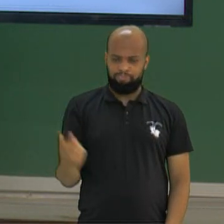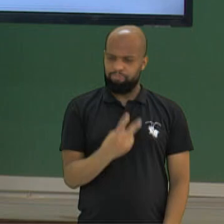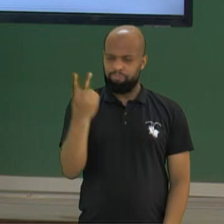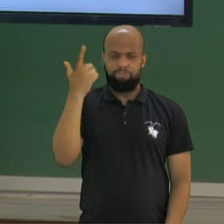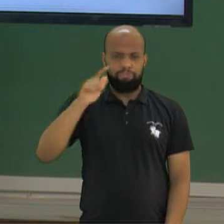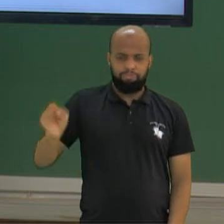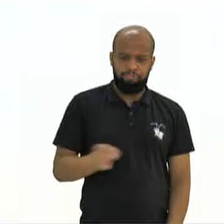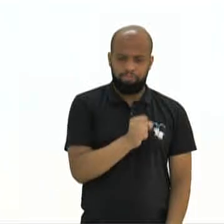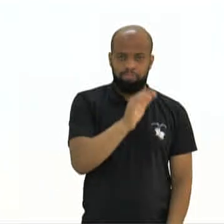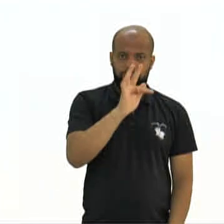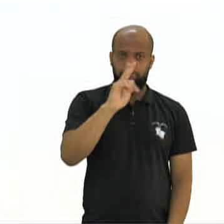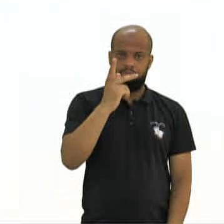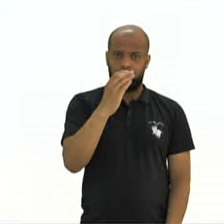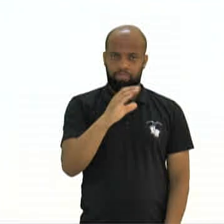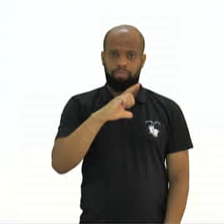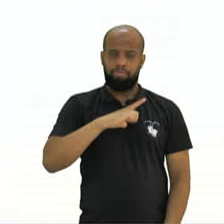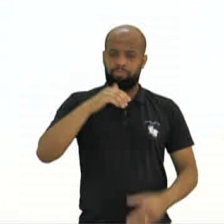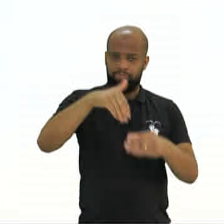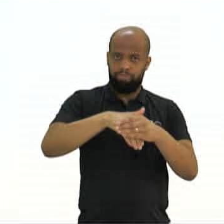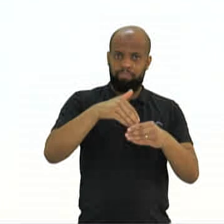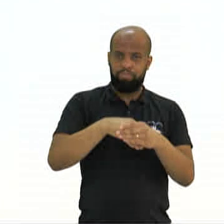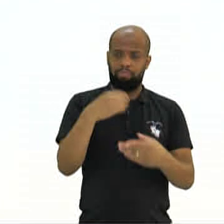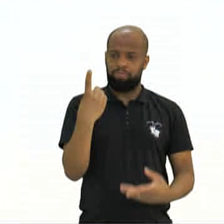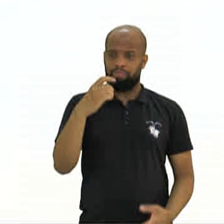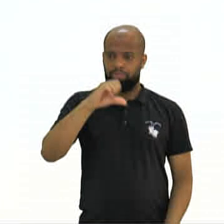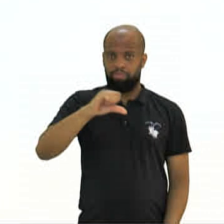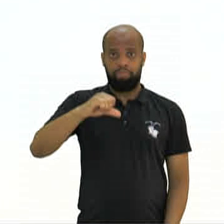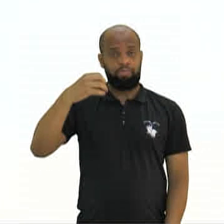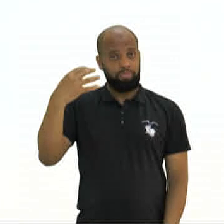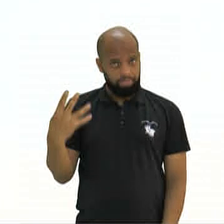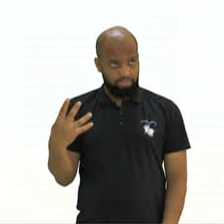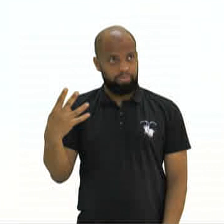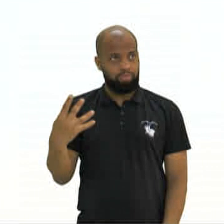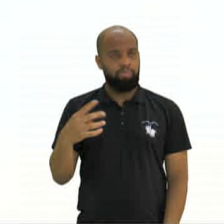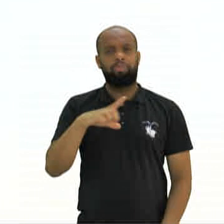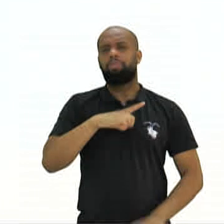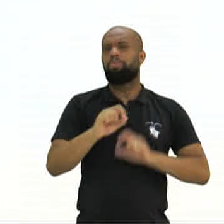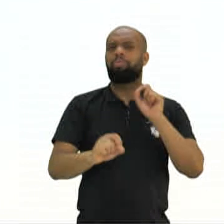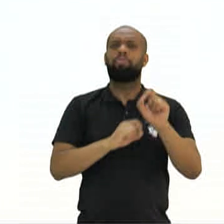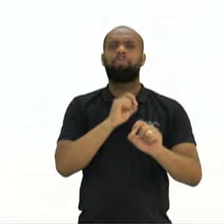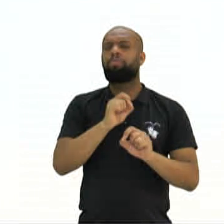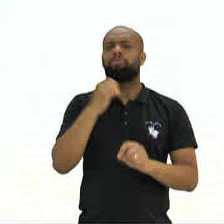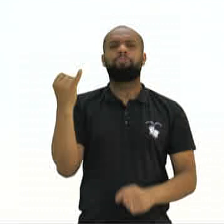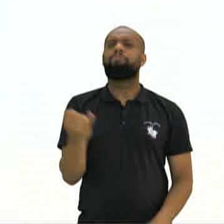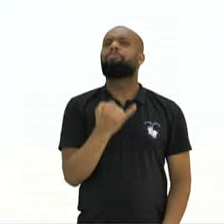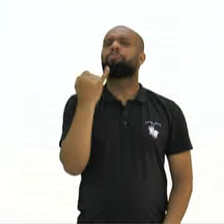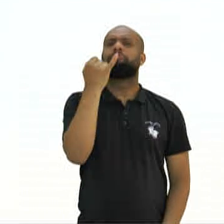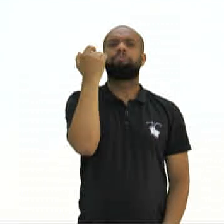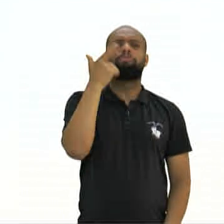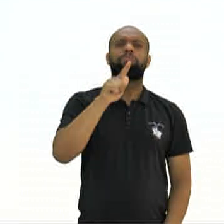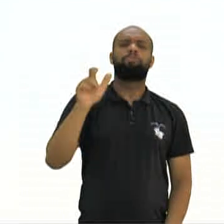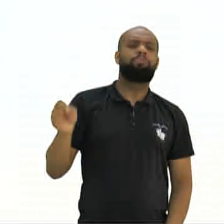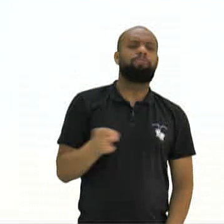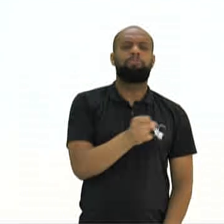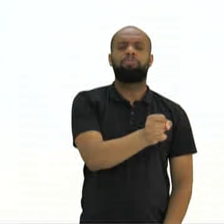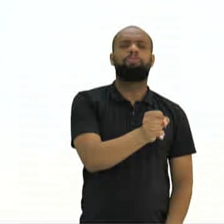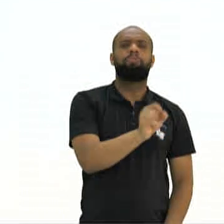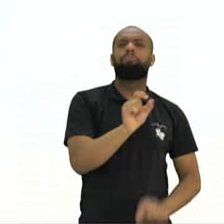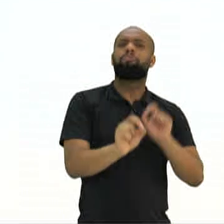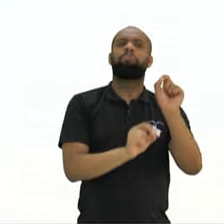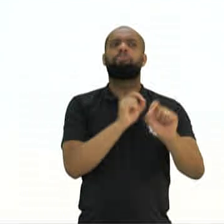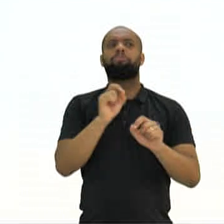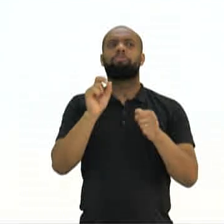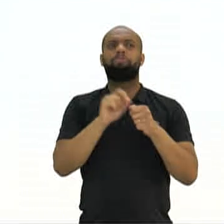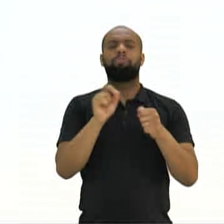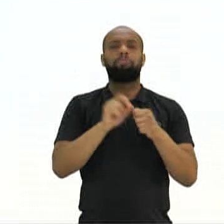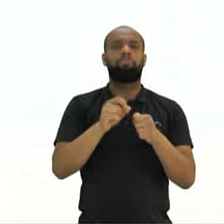Henrique Cardoso nas eleições presidenciais de 1994 teve como fator decisivo. Qual foi esse fator que